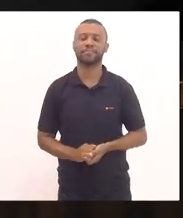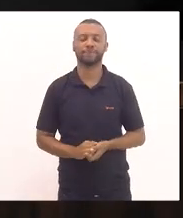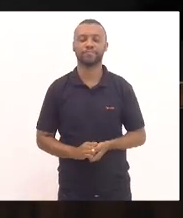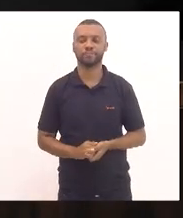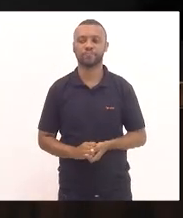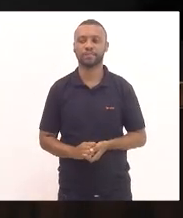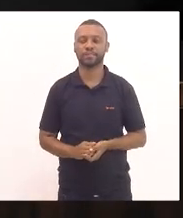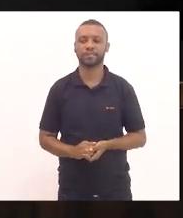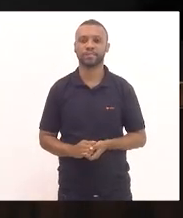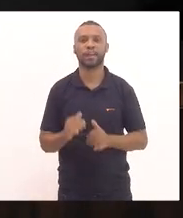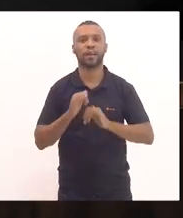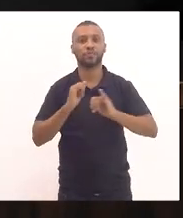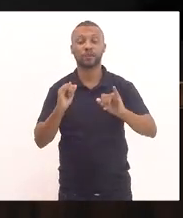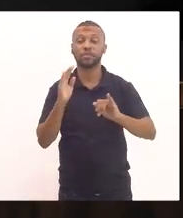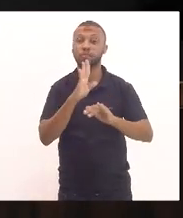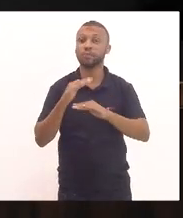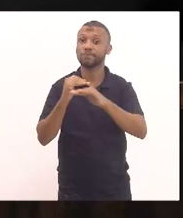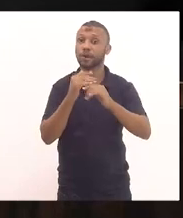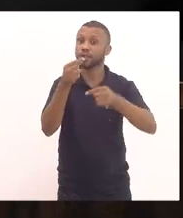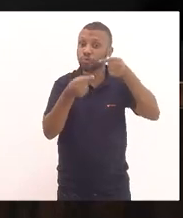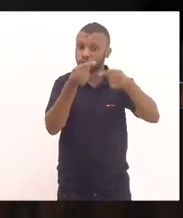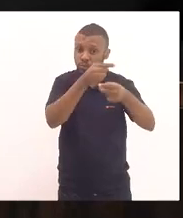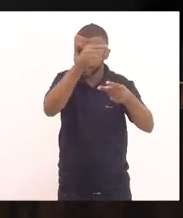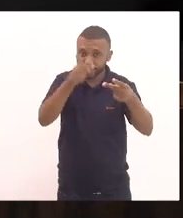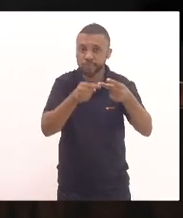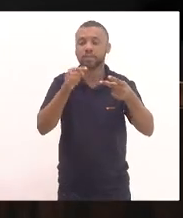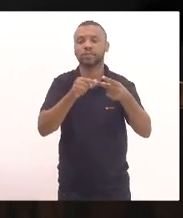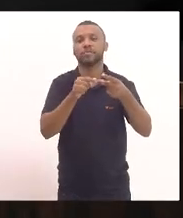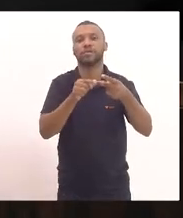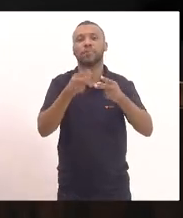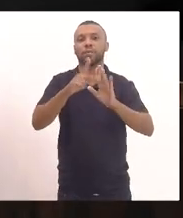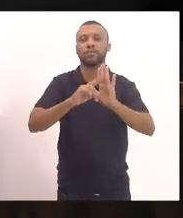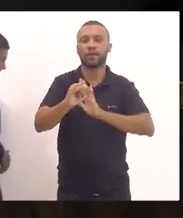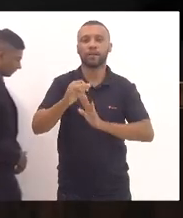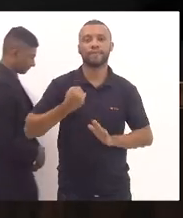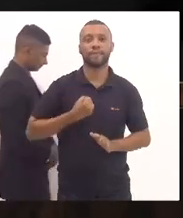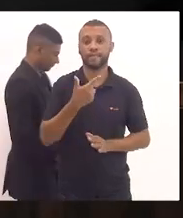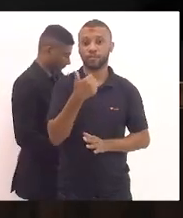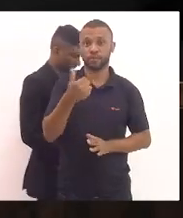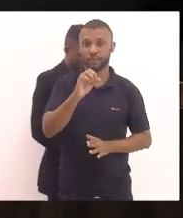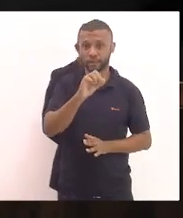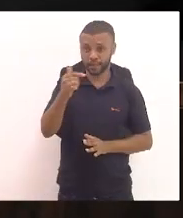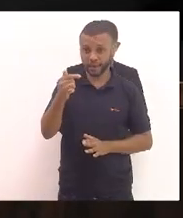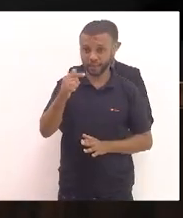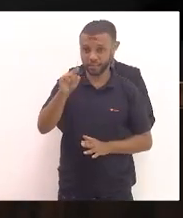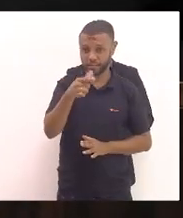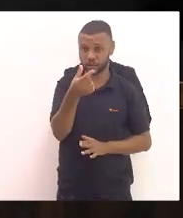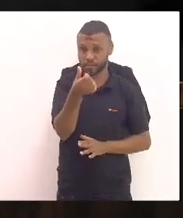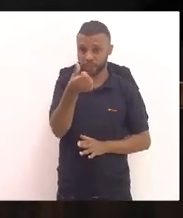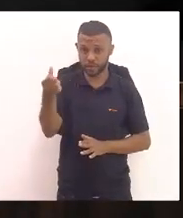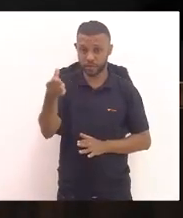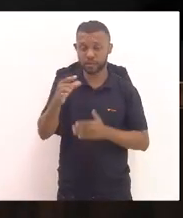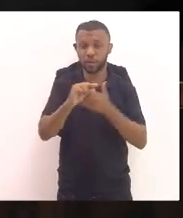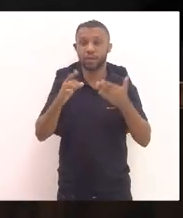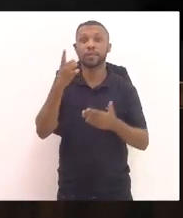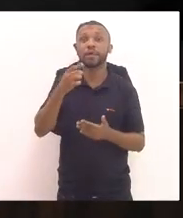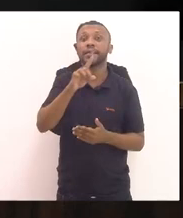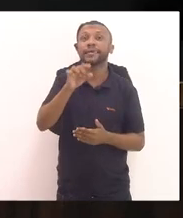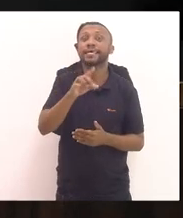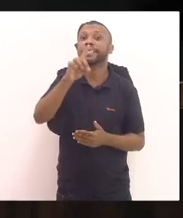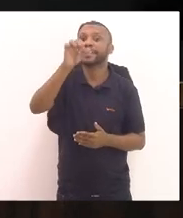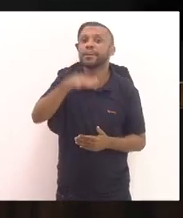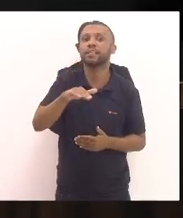Anuncio em tramitação ordinária, em votação, em segunda discussão, projeto de lei 2107/16, de autoria da deputada